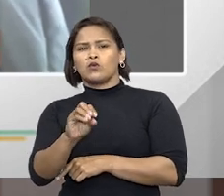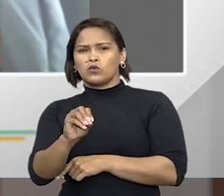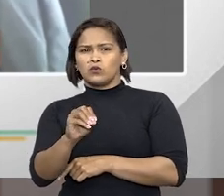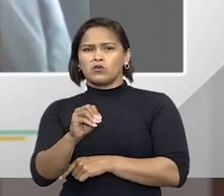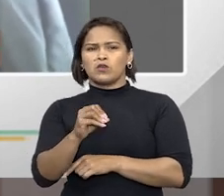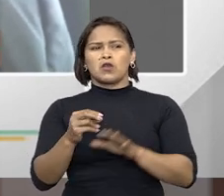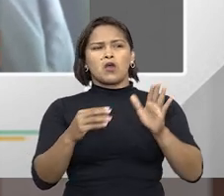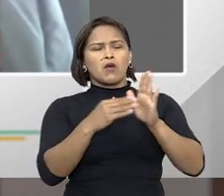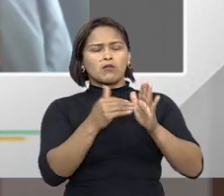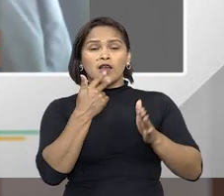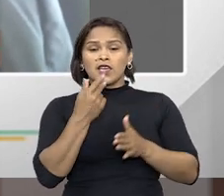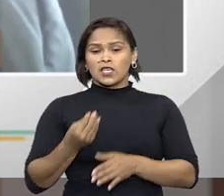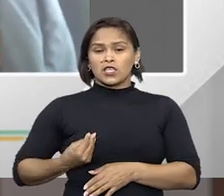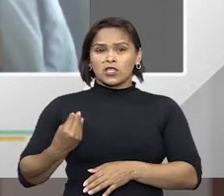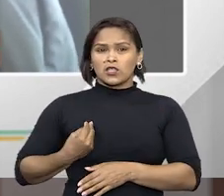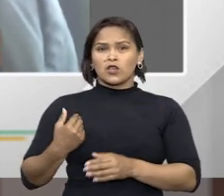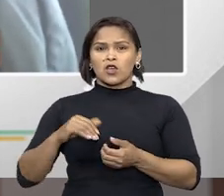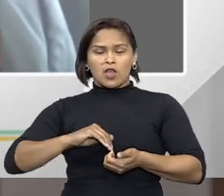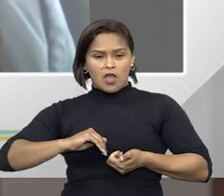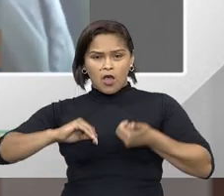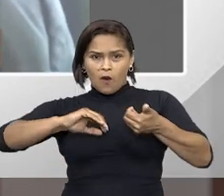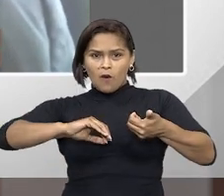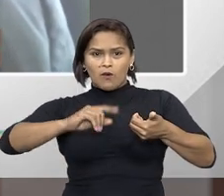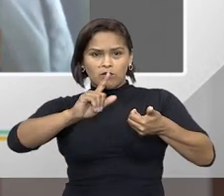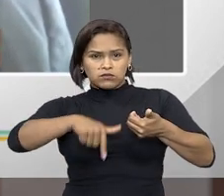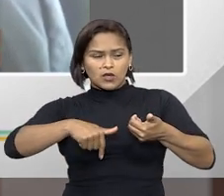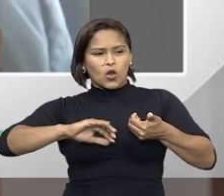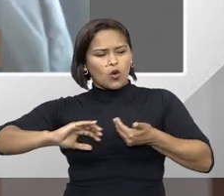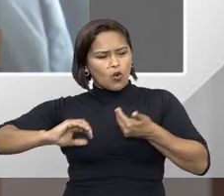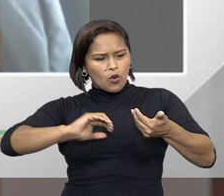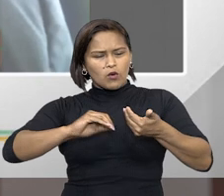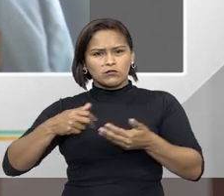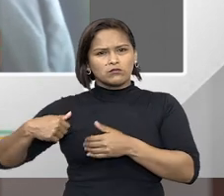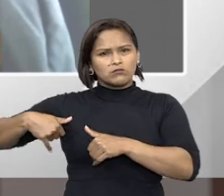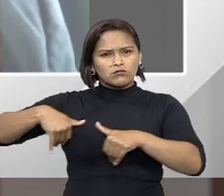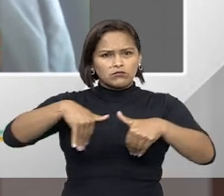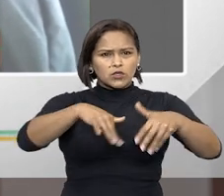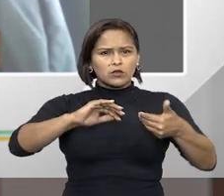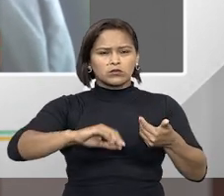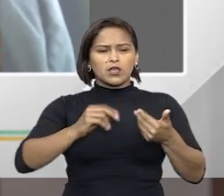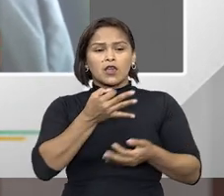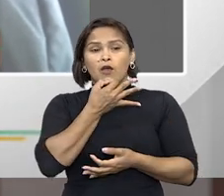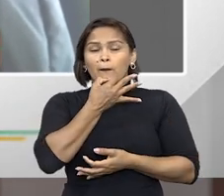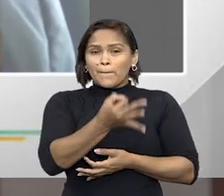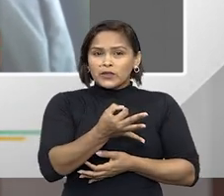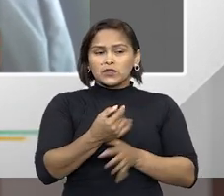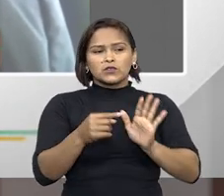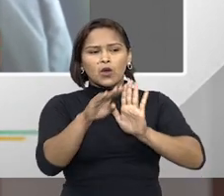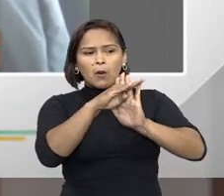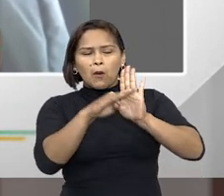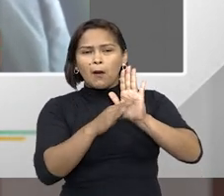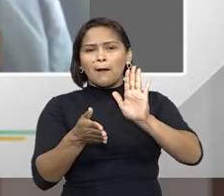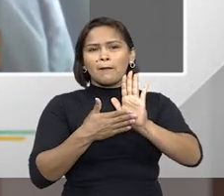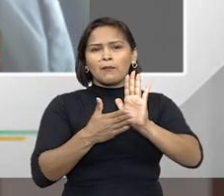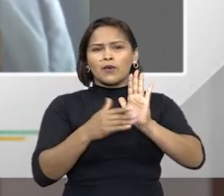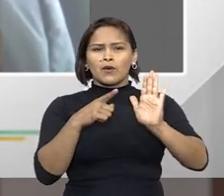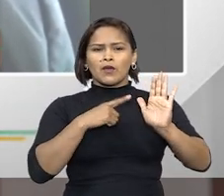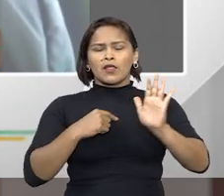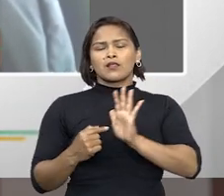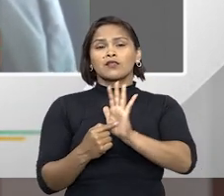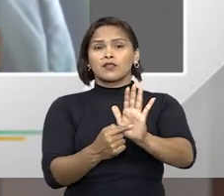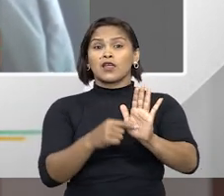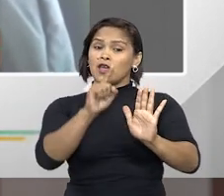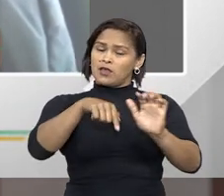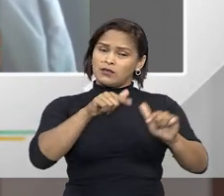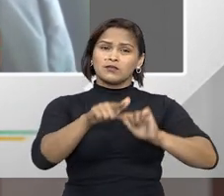Congresso Nacional e apresentando sugestões. E esse trabalho, a meu ver, foi muito